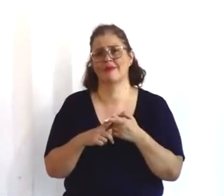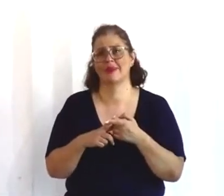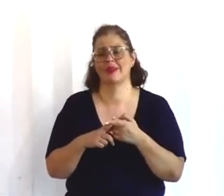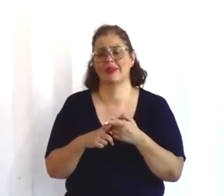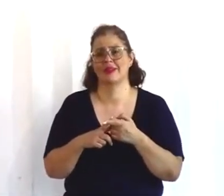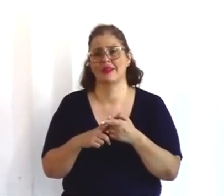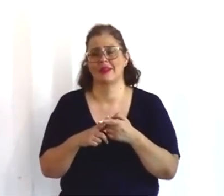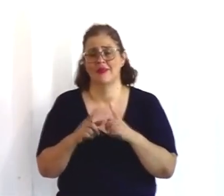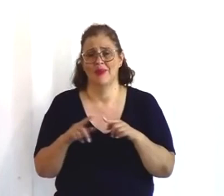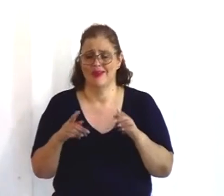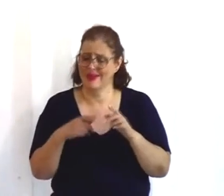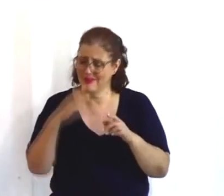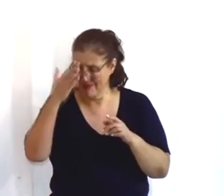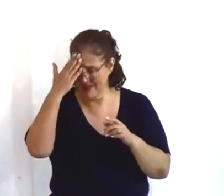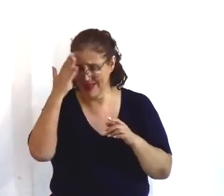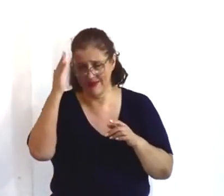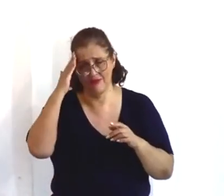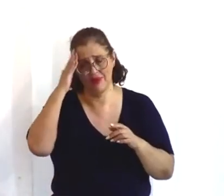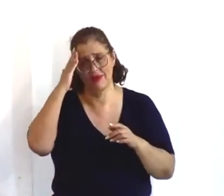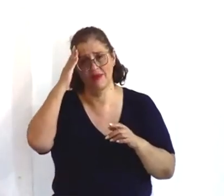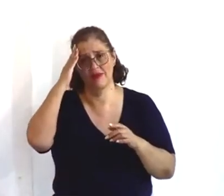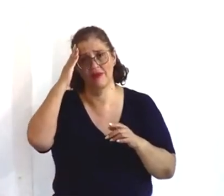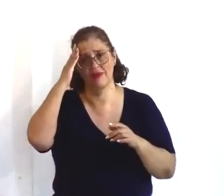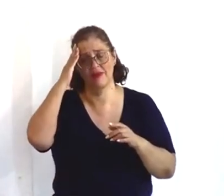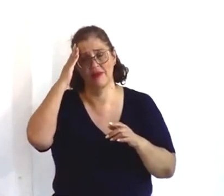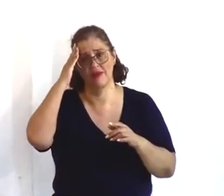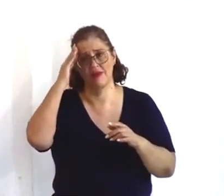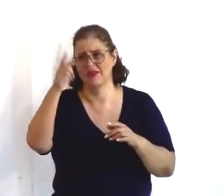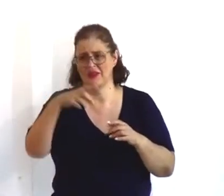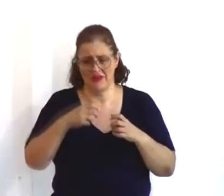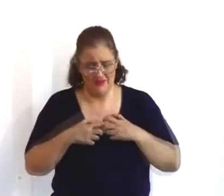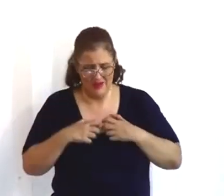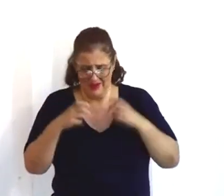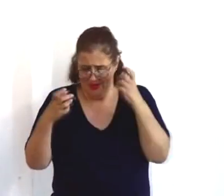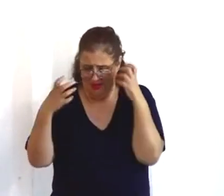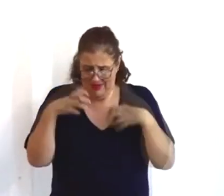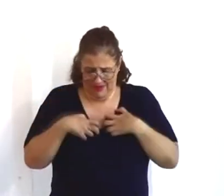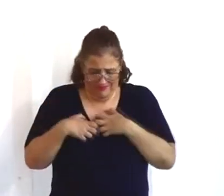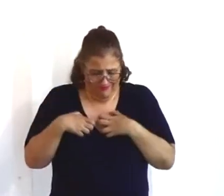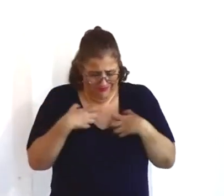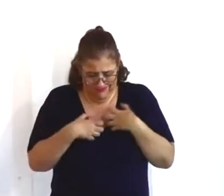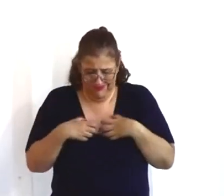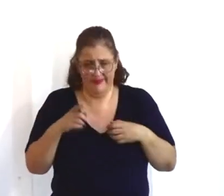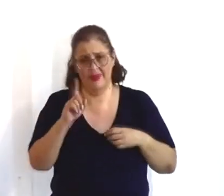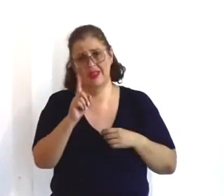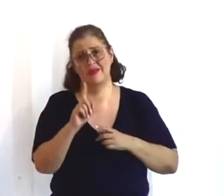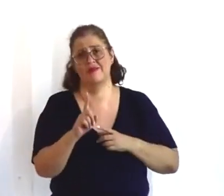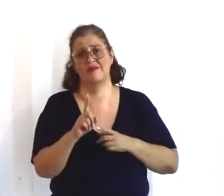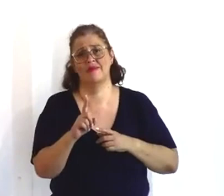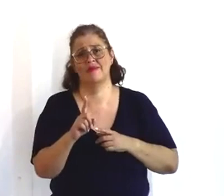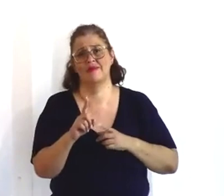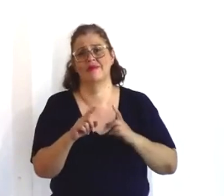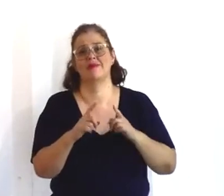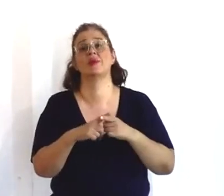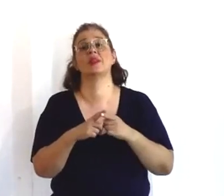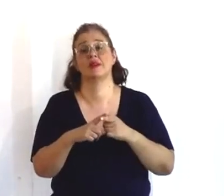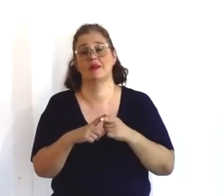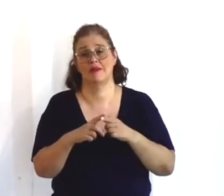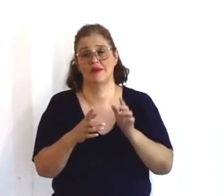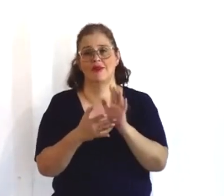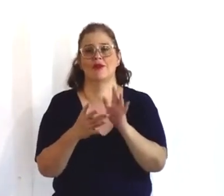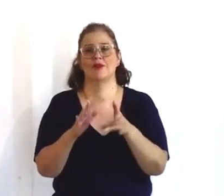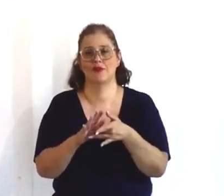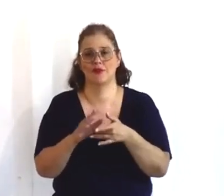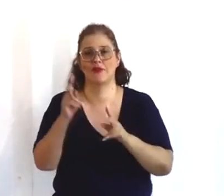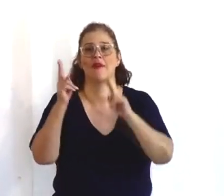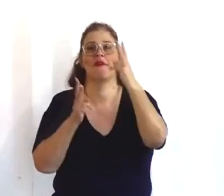leão da tribo de Judá, a raiz de Davi, venceu. Por isso nós podemos declarar o que está